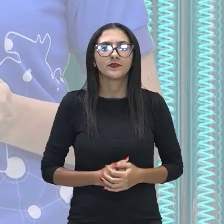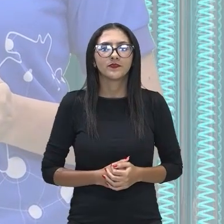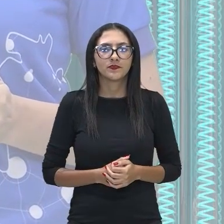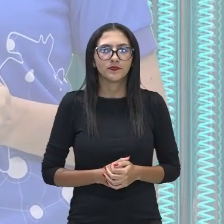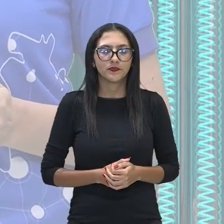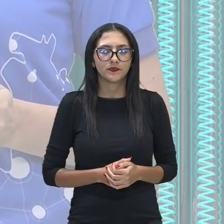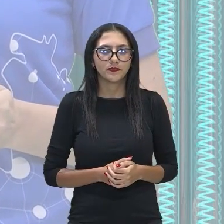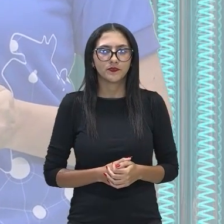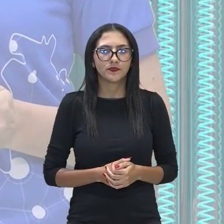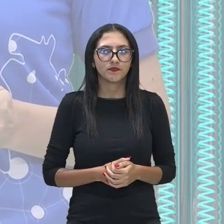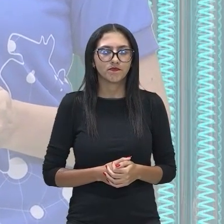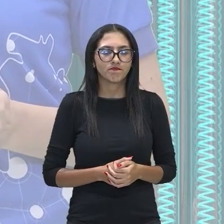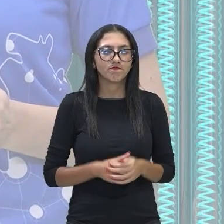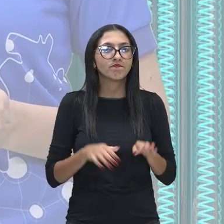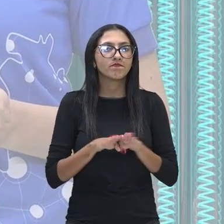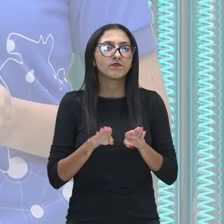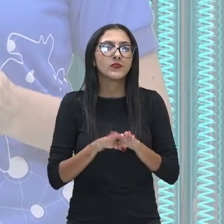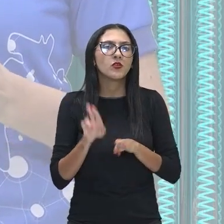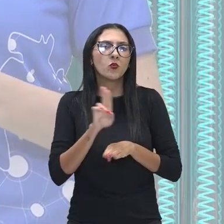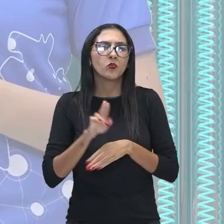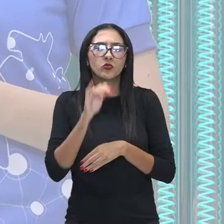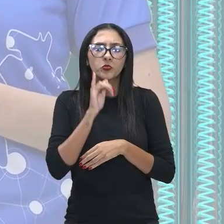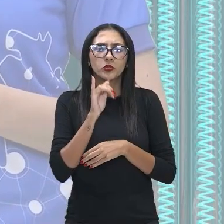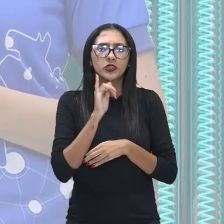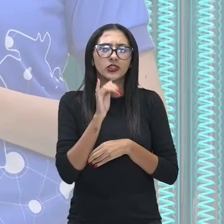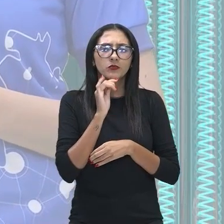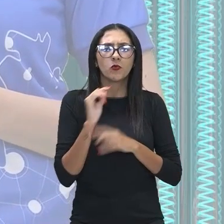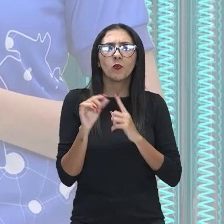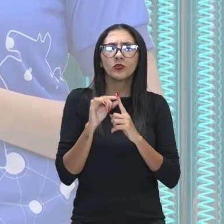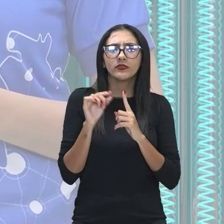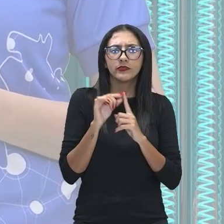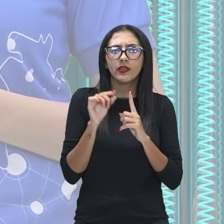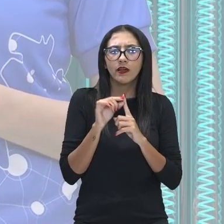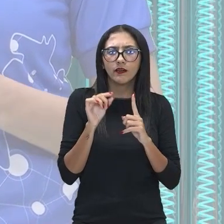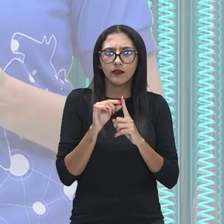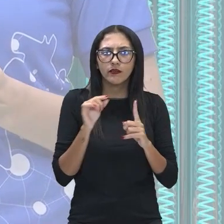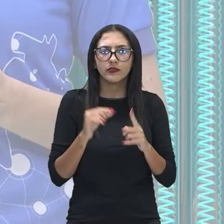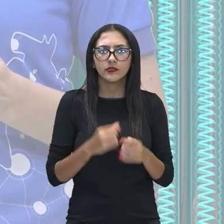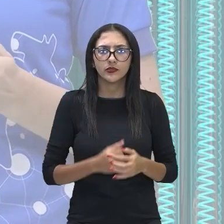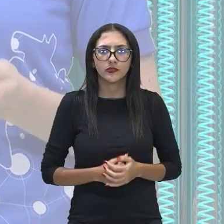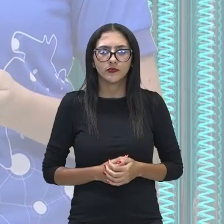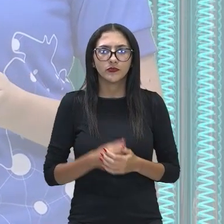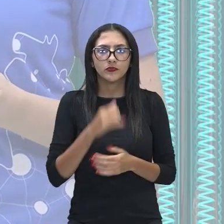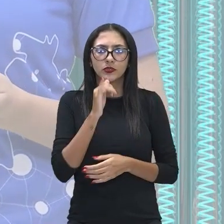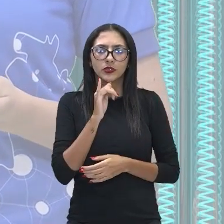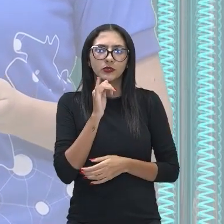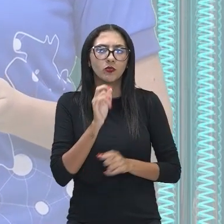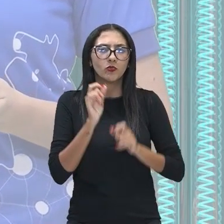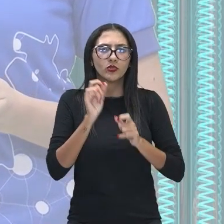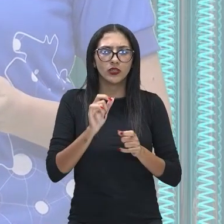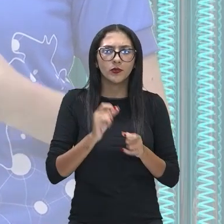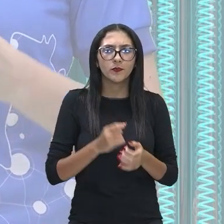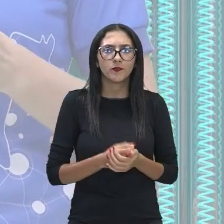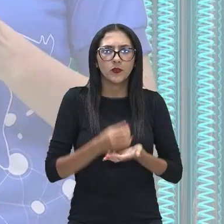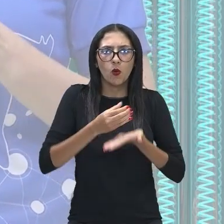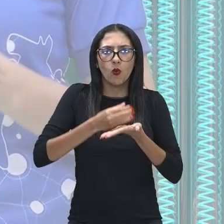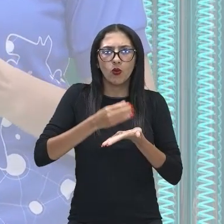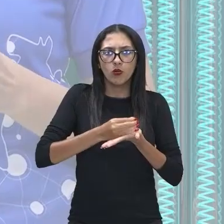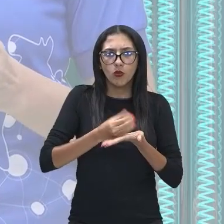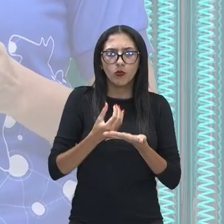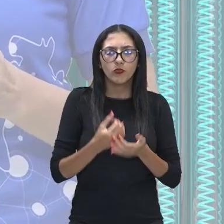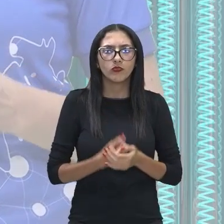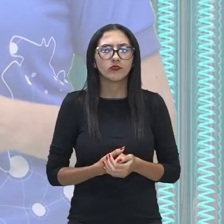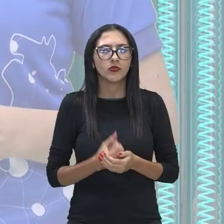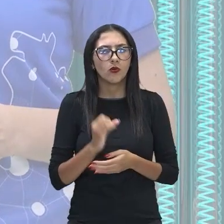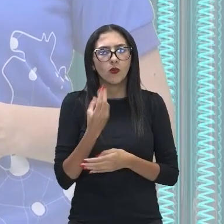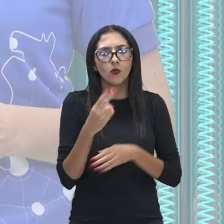Então, as unidades de medida exatas como a cup of, cup é uma xícara, né? A bag of, um